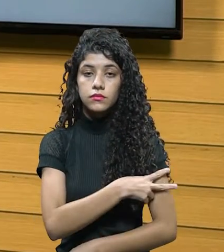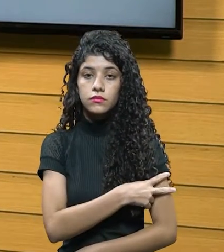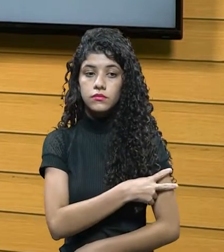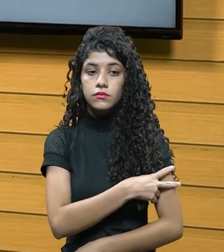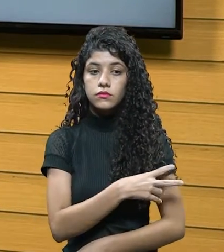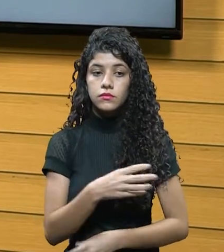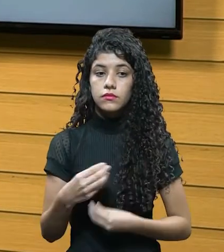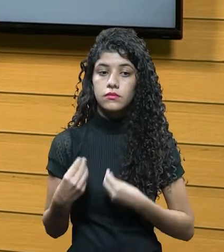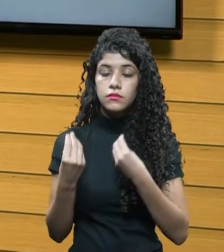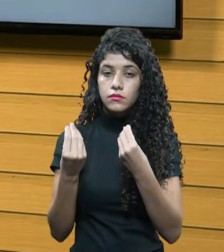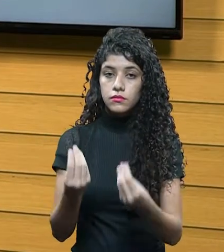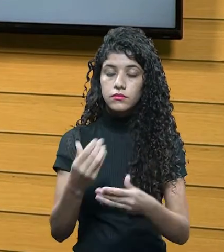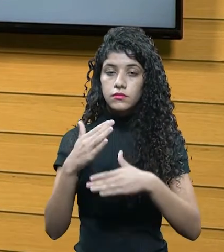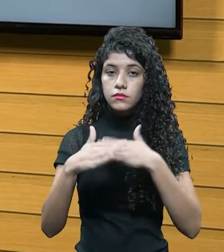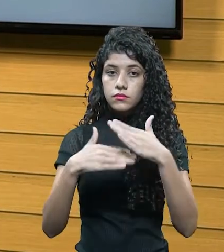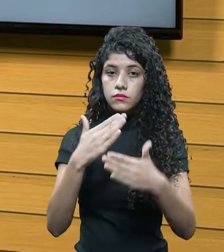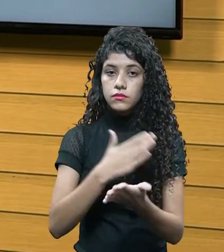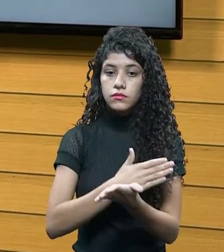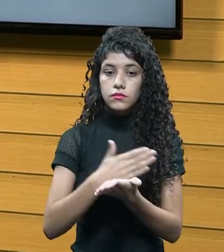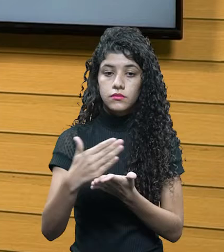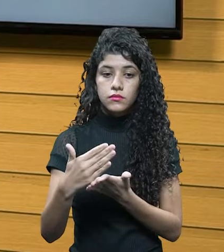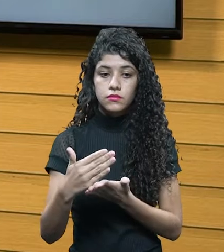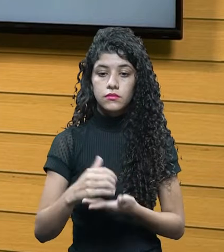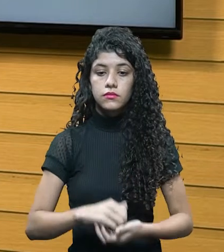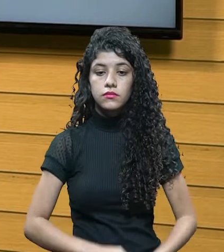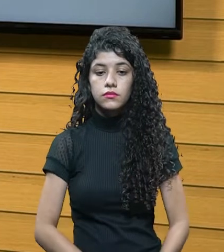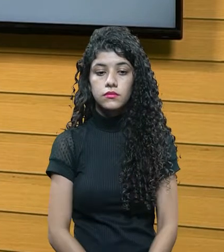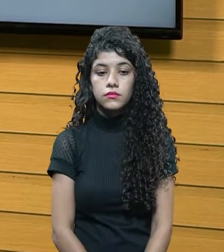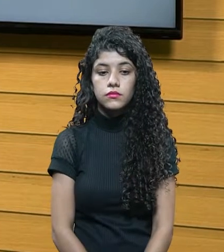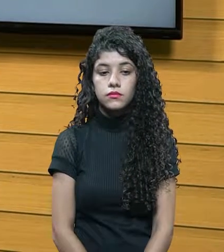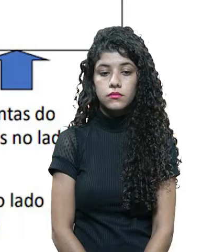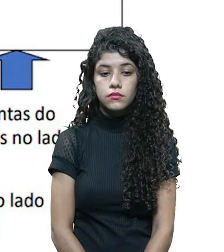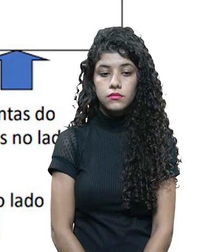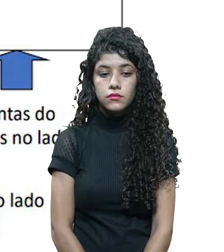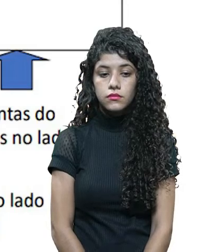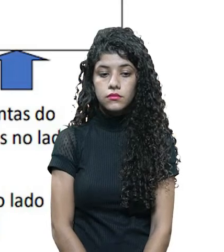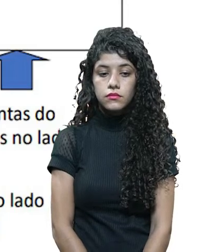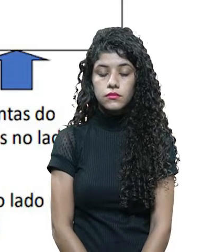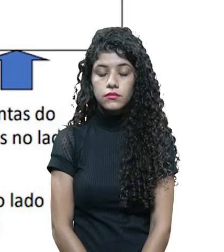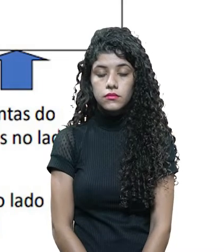investimento que os donos da empresa e os sócios fazem para iniciar as atividades.